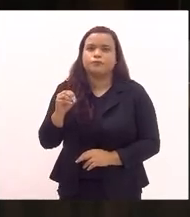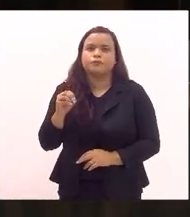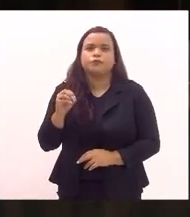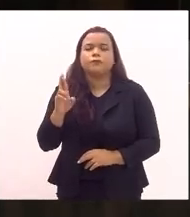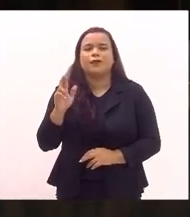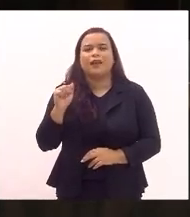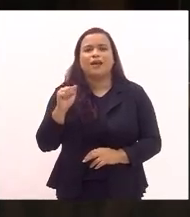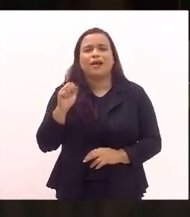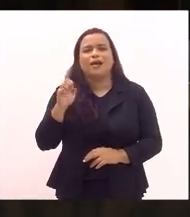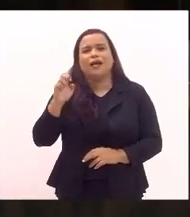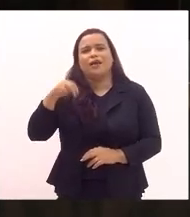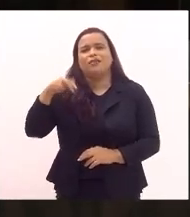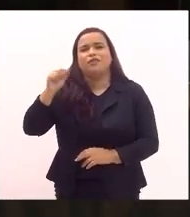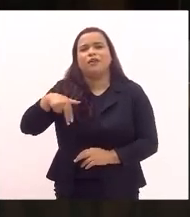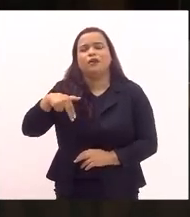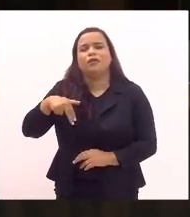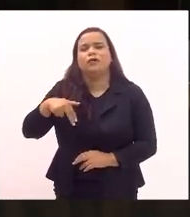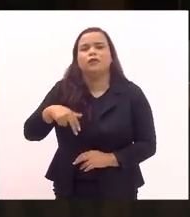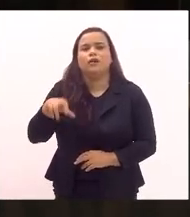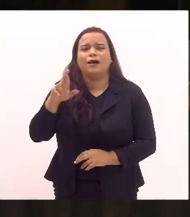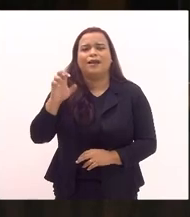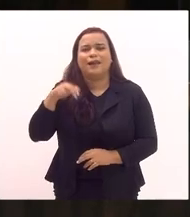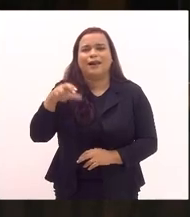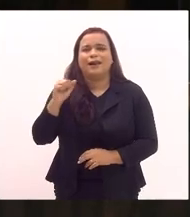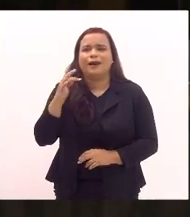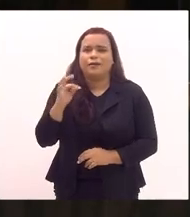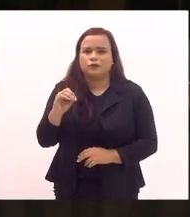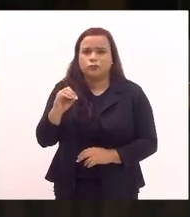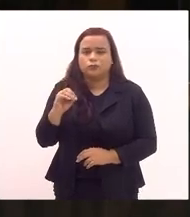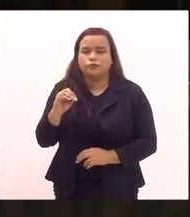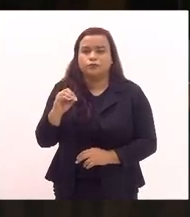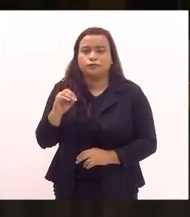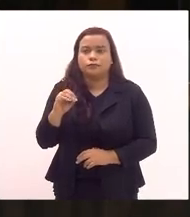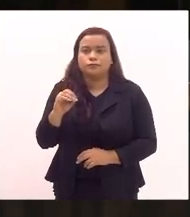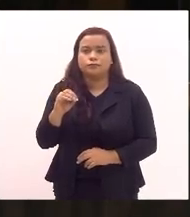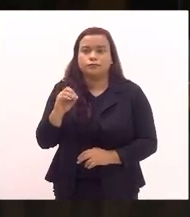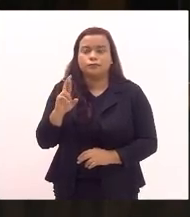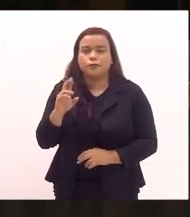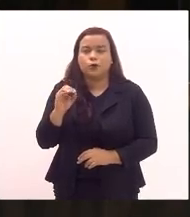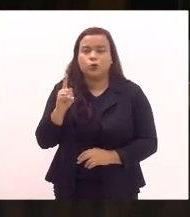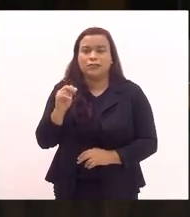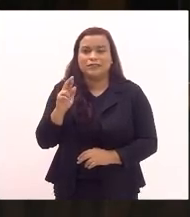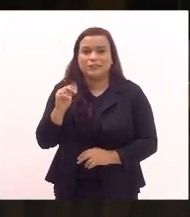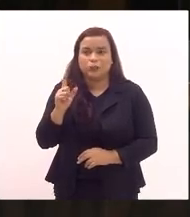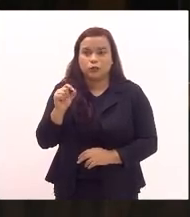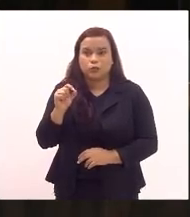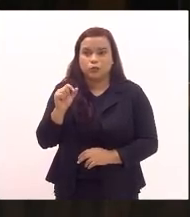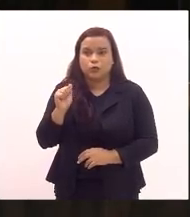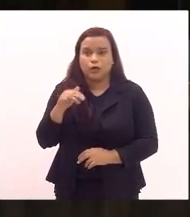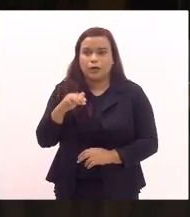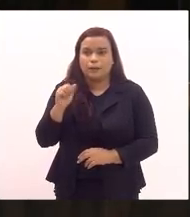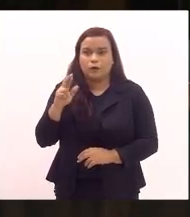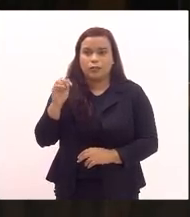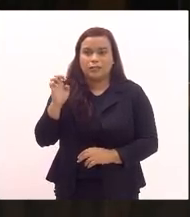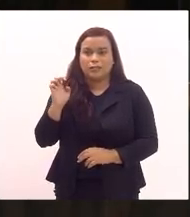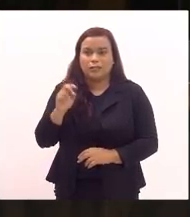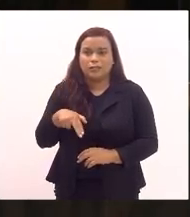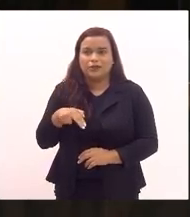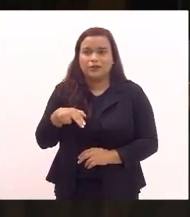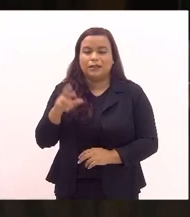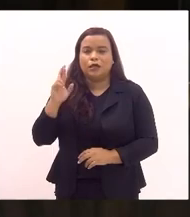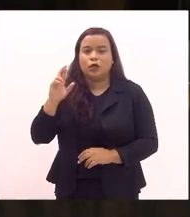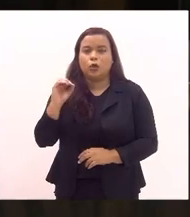Renan Ferreirinha Renan Ferreirinha Renato Zaca Renato Zaca Rodrigo Amorim Rodrigo Amorim